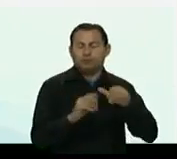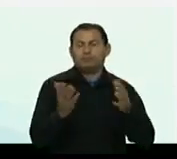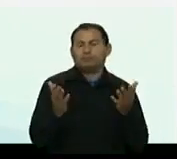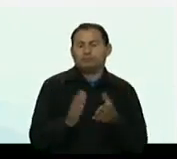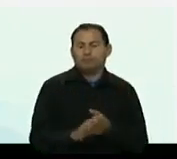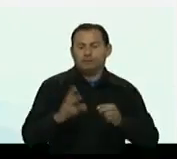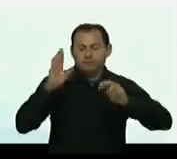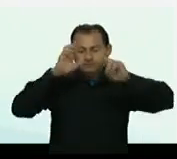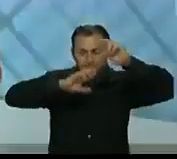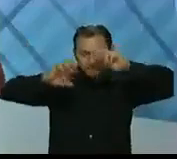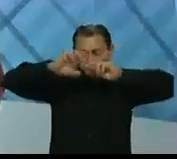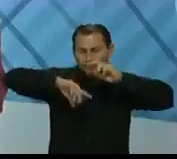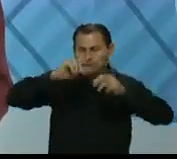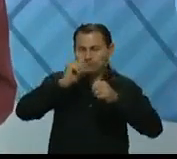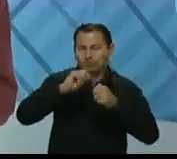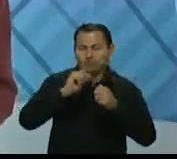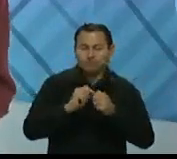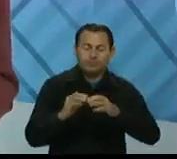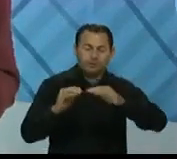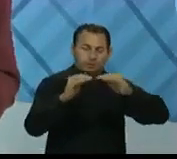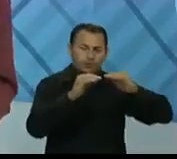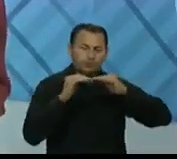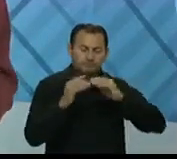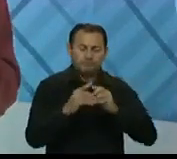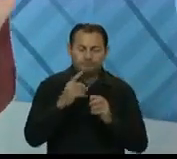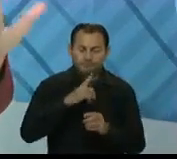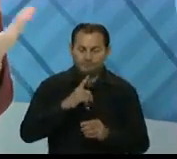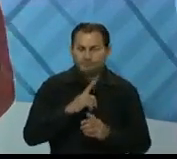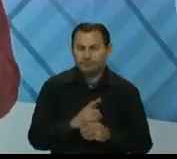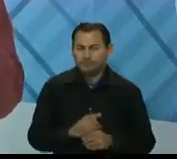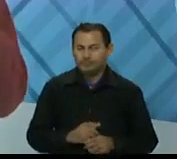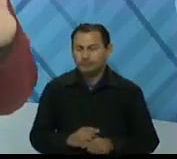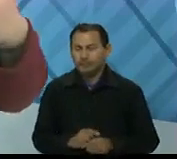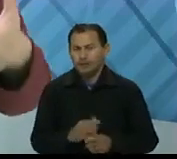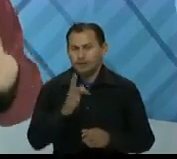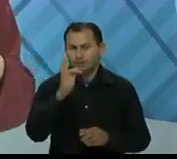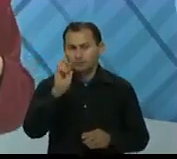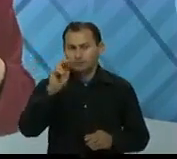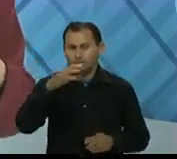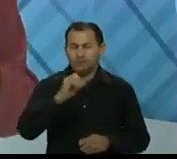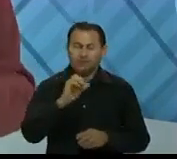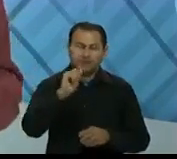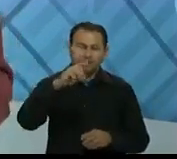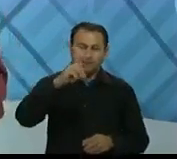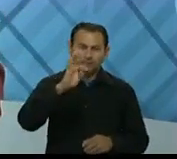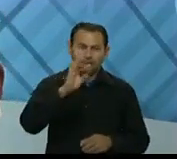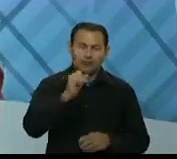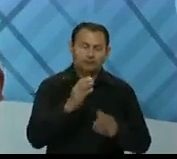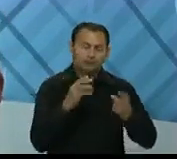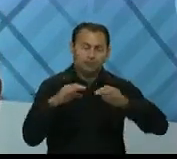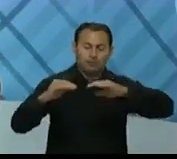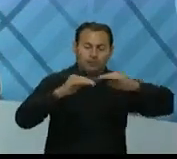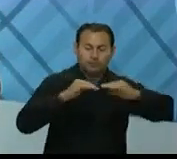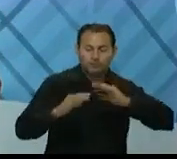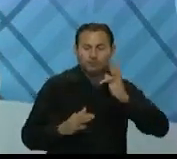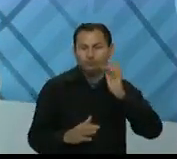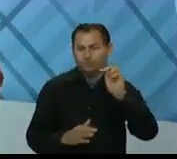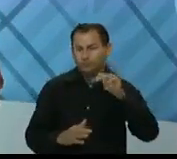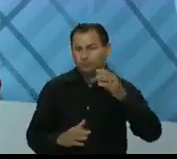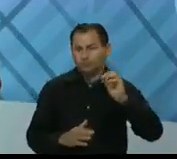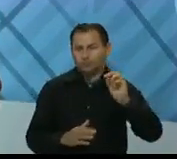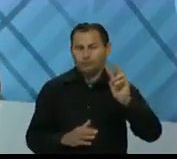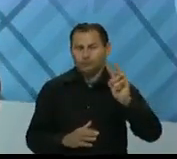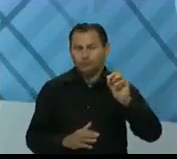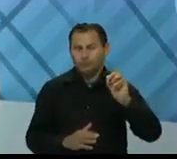essa situação, nós vamos fazer uma igualdade. Vamos pegar a função da Andetaxi e igualar a função da Voo